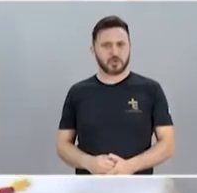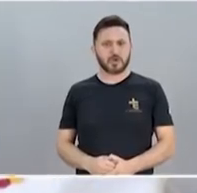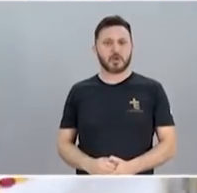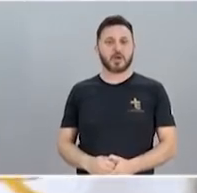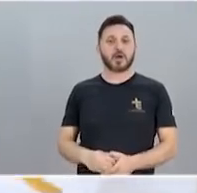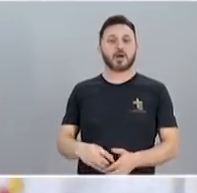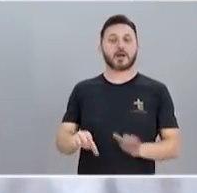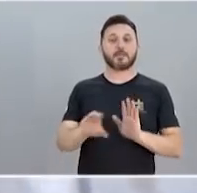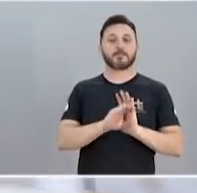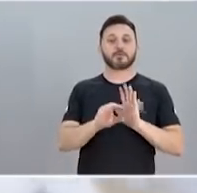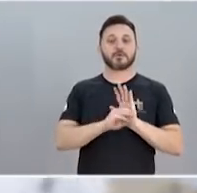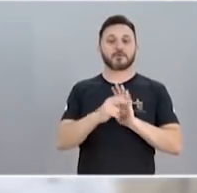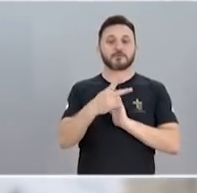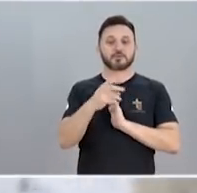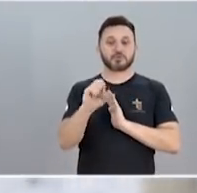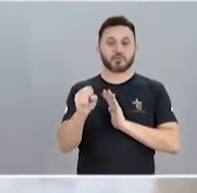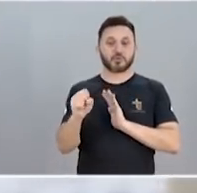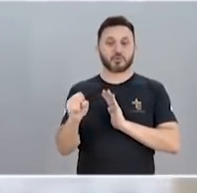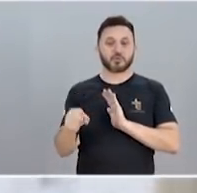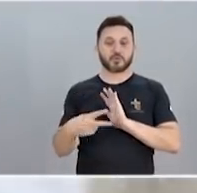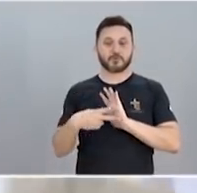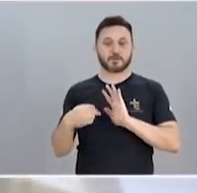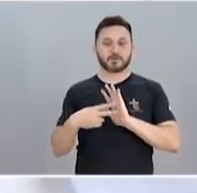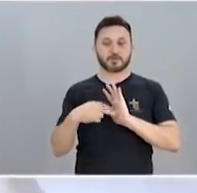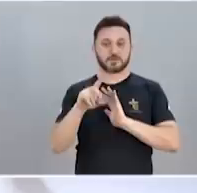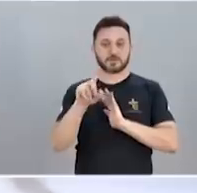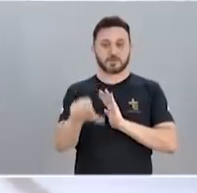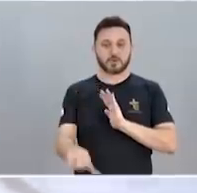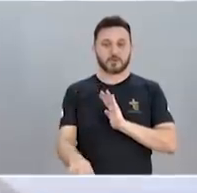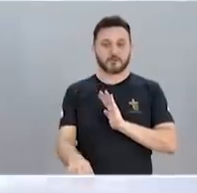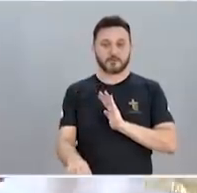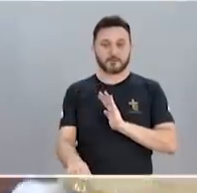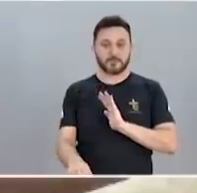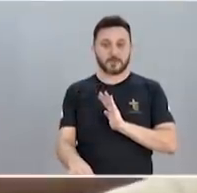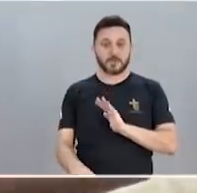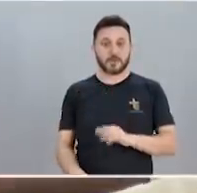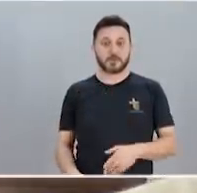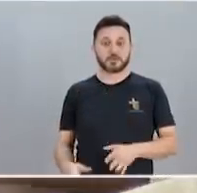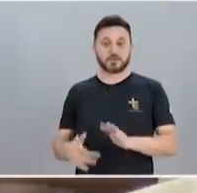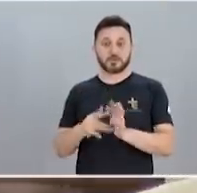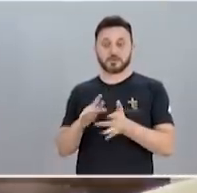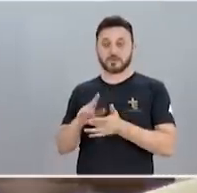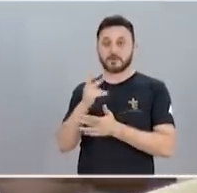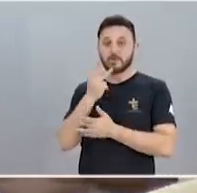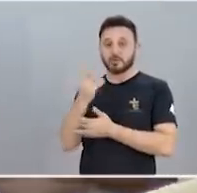capítulo 28, versículo 19. Portanto,